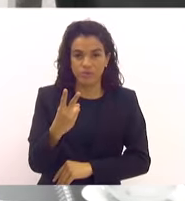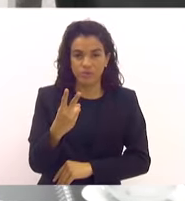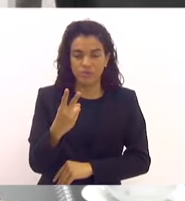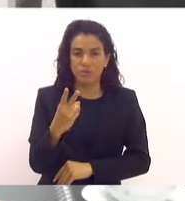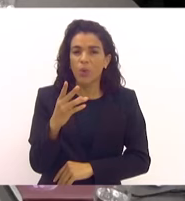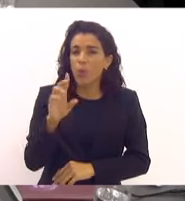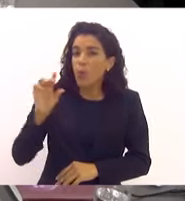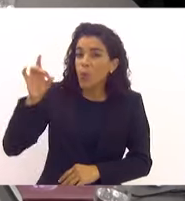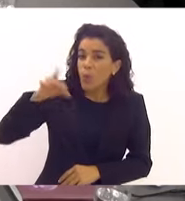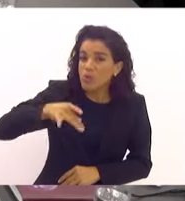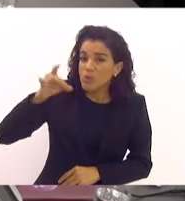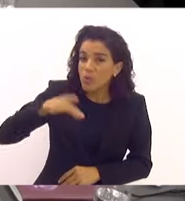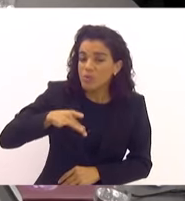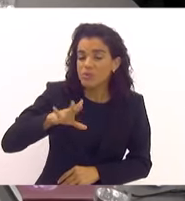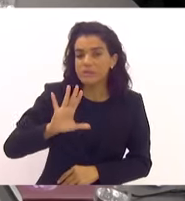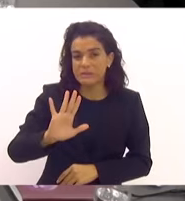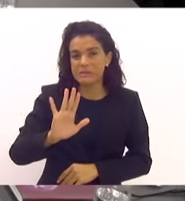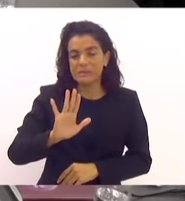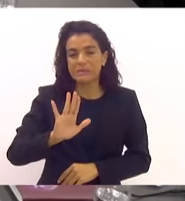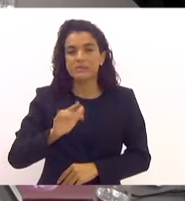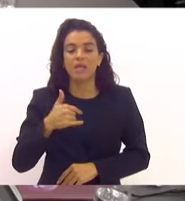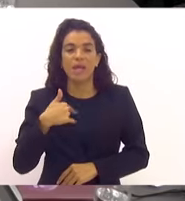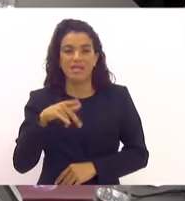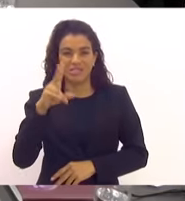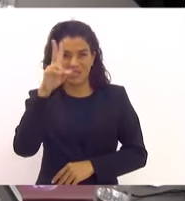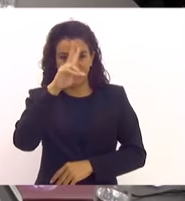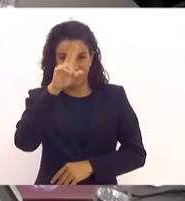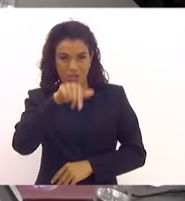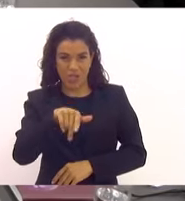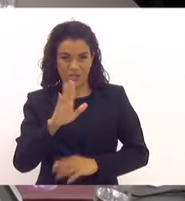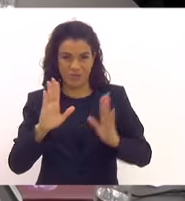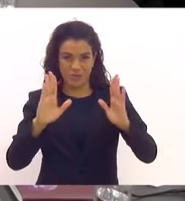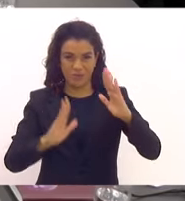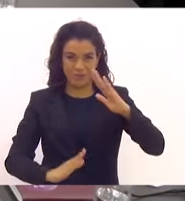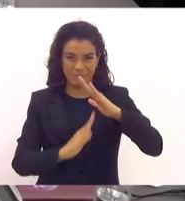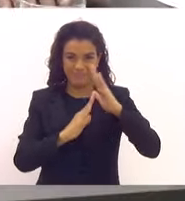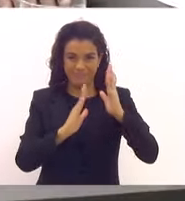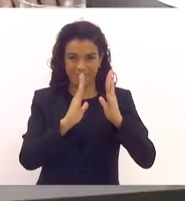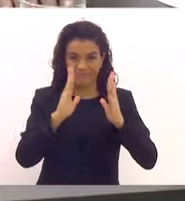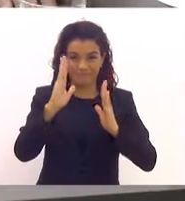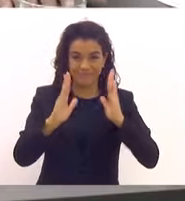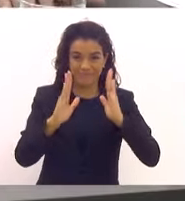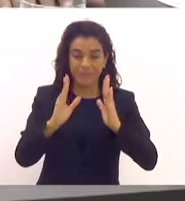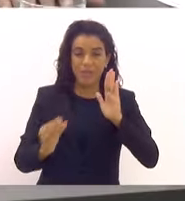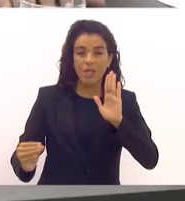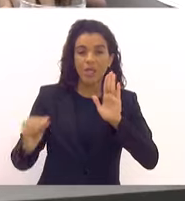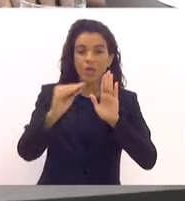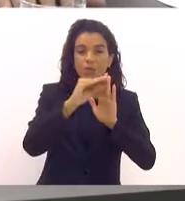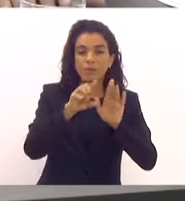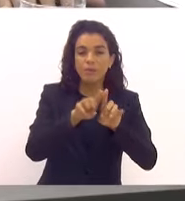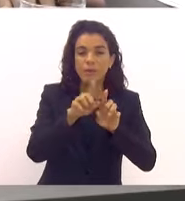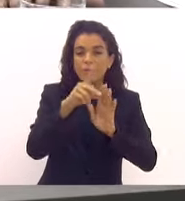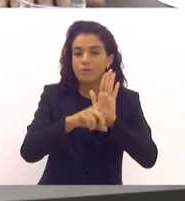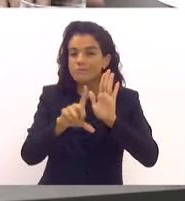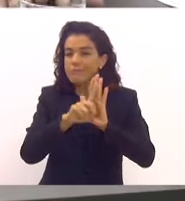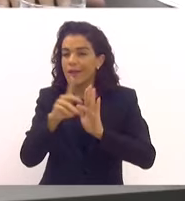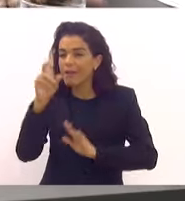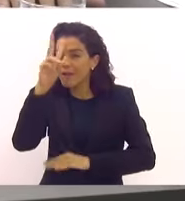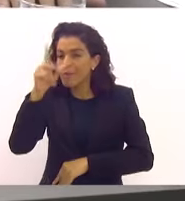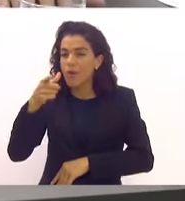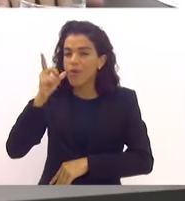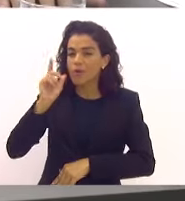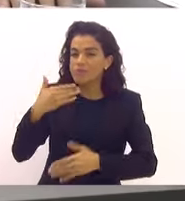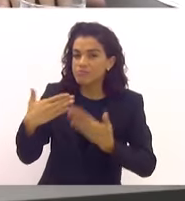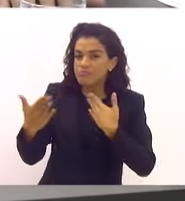Presidente, última questão. Também dentro dessa história do nosso prazo, para Vossa Excelência incluir aquele projeto que a gente falou até